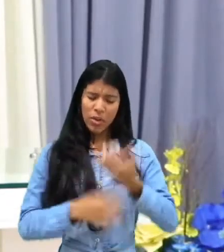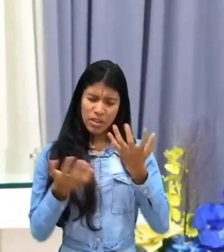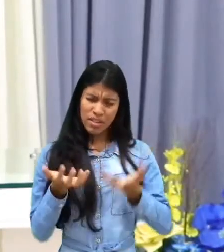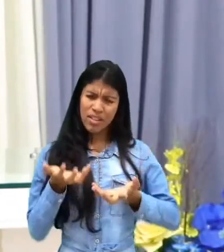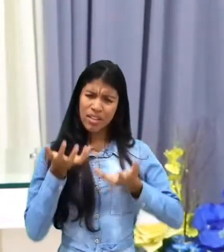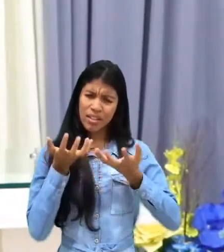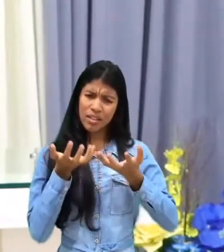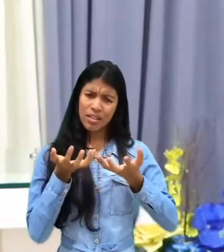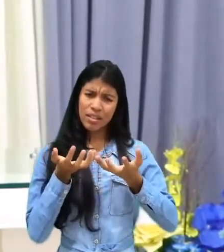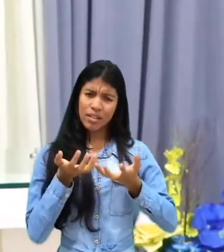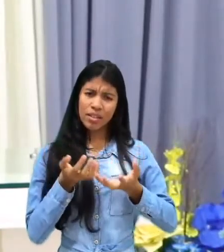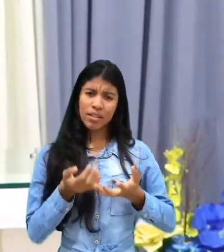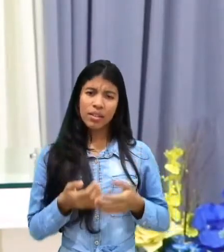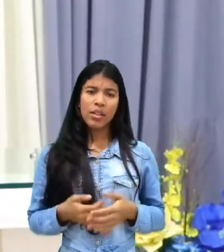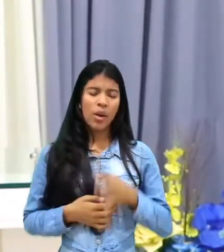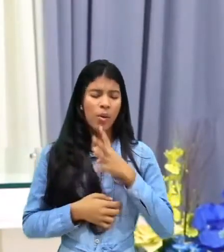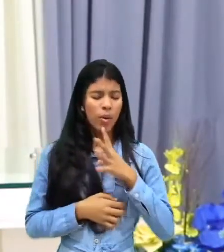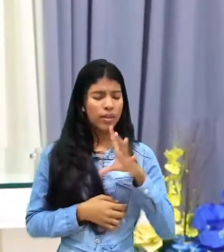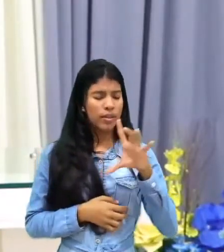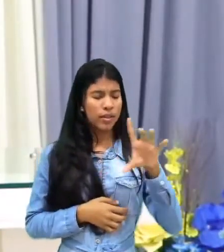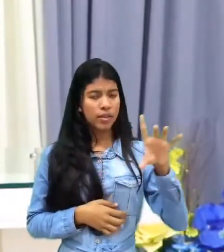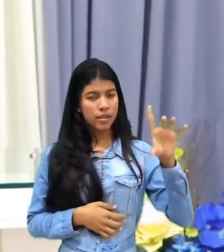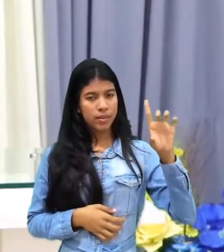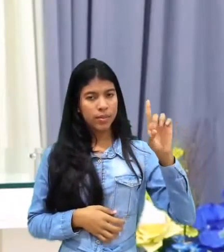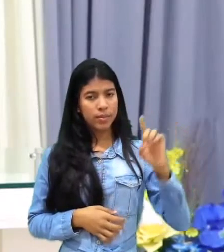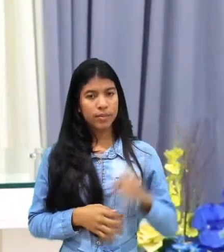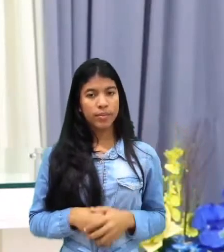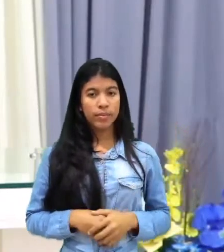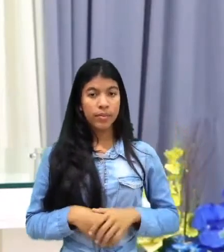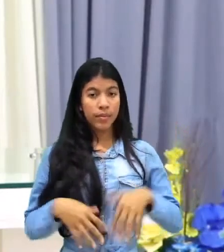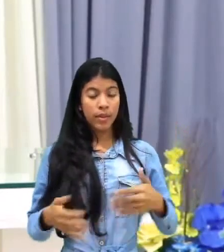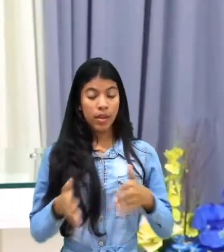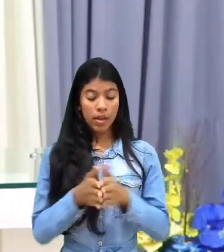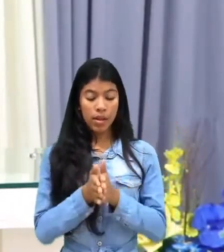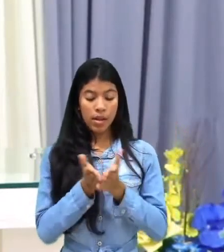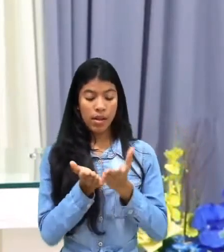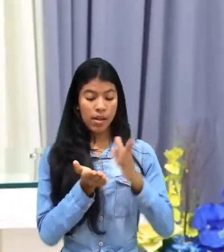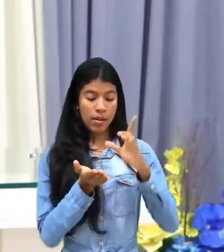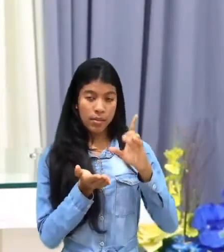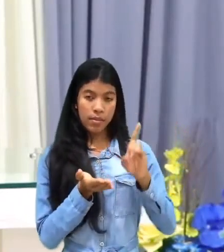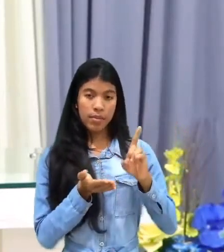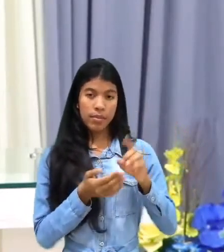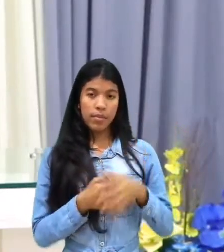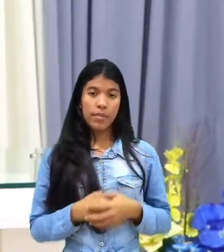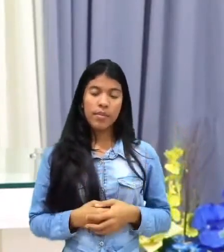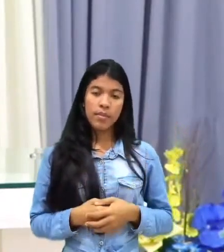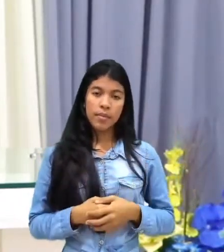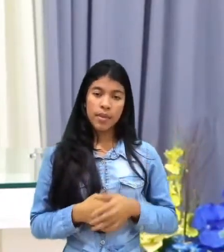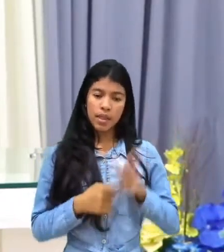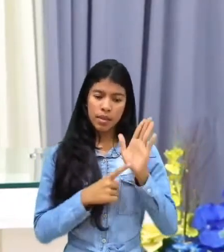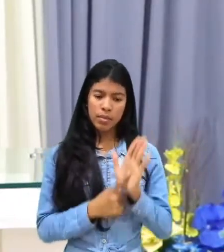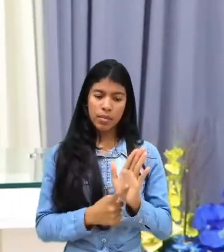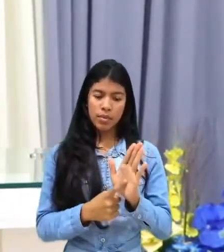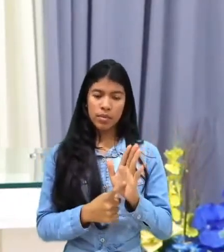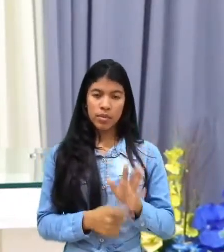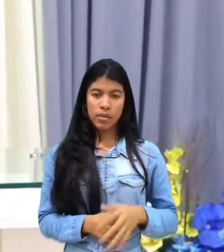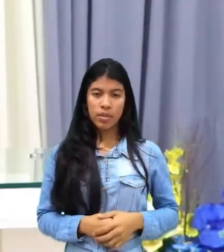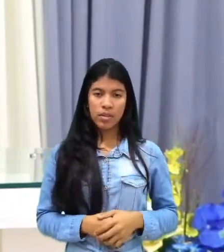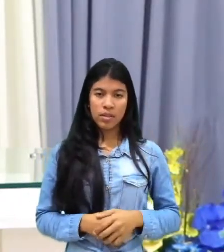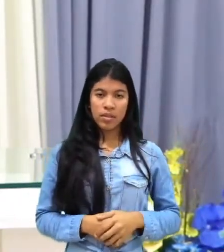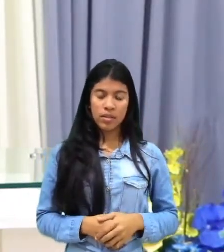mesma maneira que conhecia. Por isso, a Bíblia e nós o taxamos de enganador,